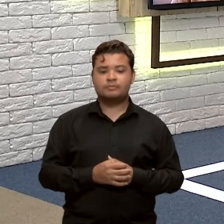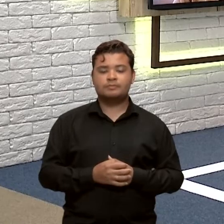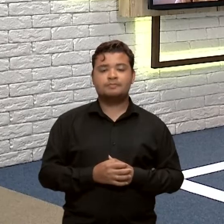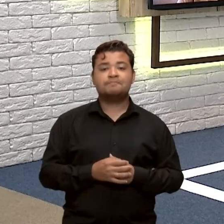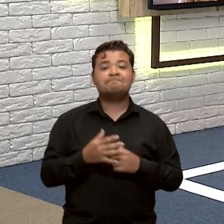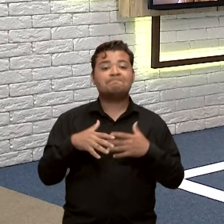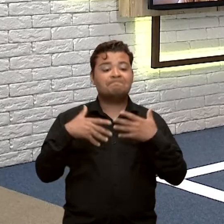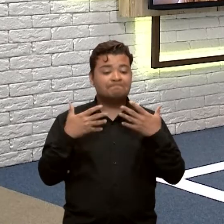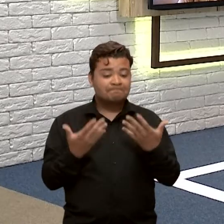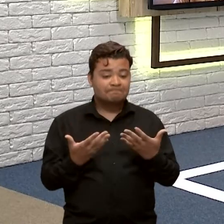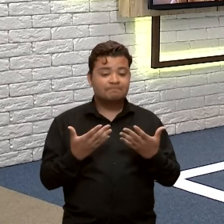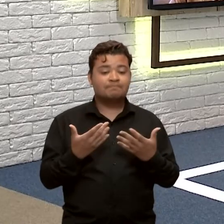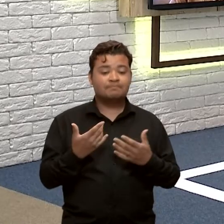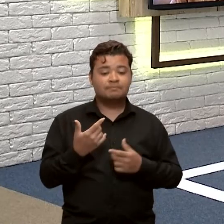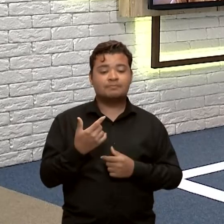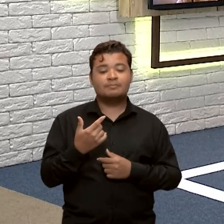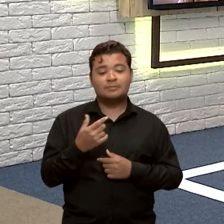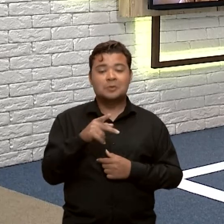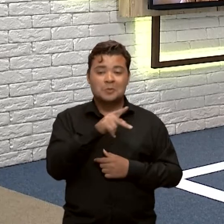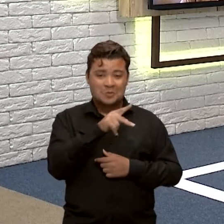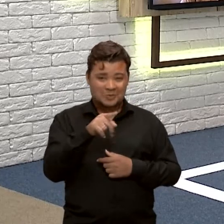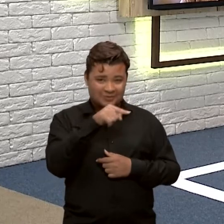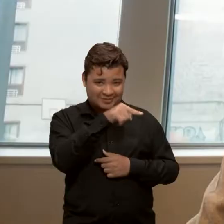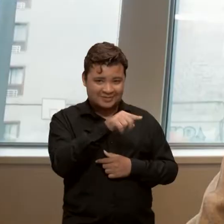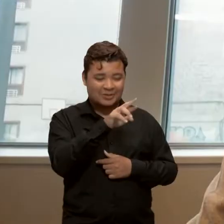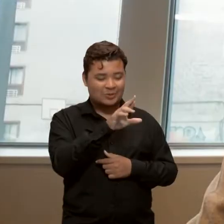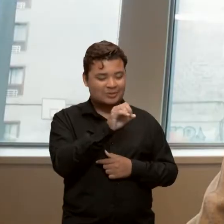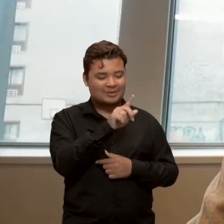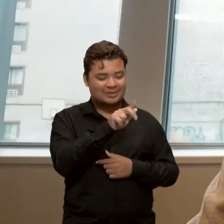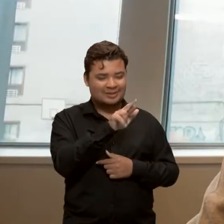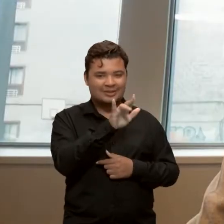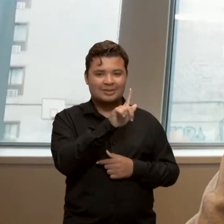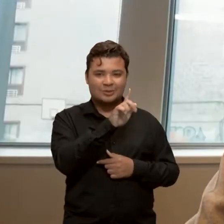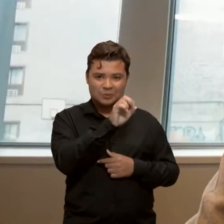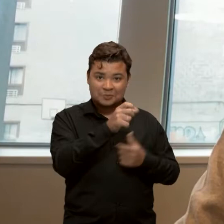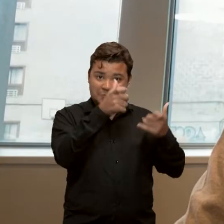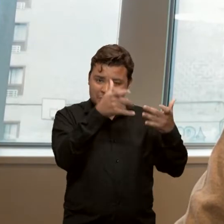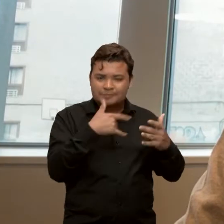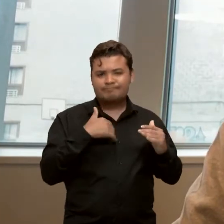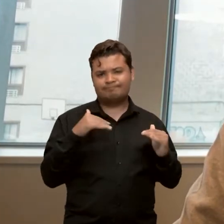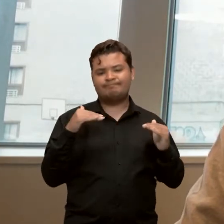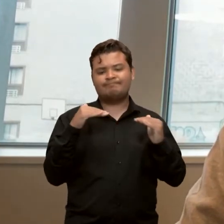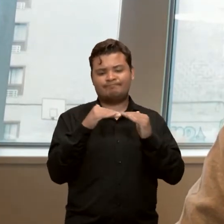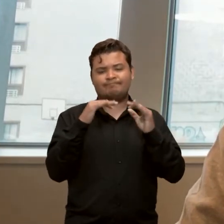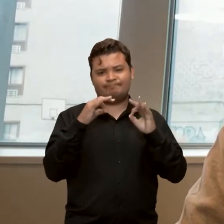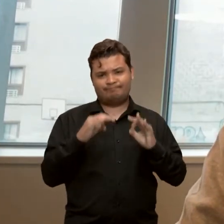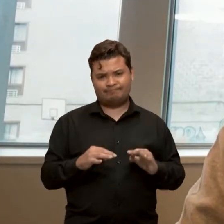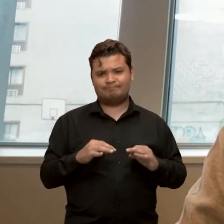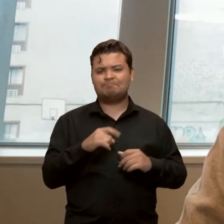Bom, eu faço coro às palavras do professor Rodrigo. Foram realmente muito precisas